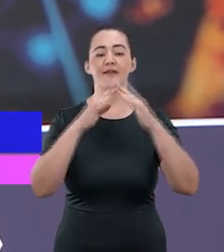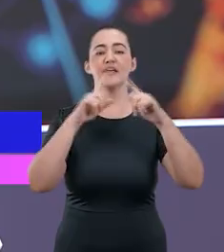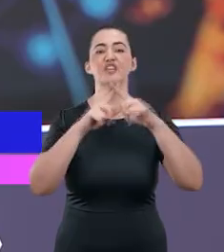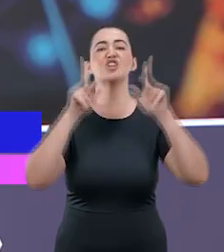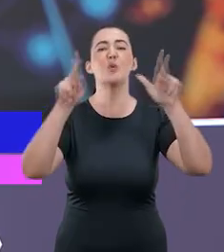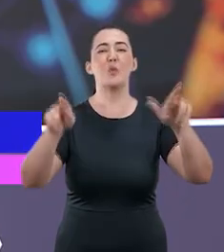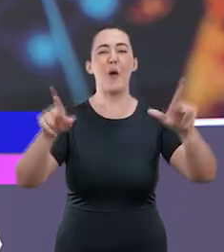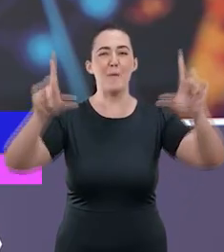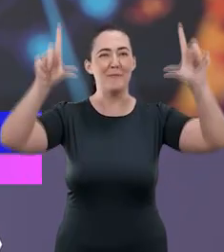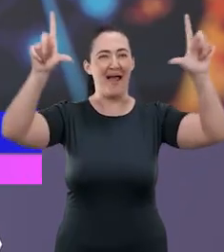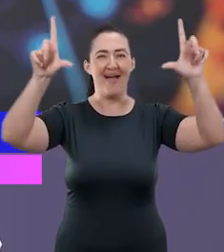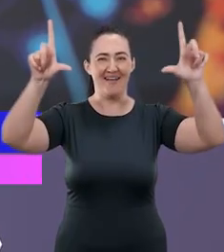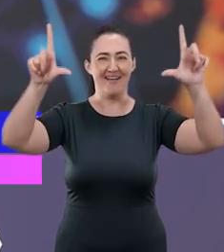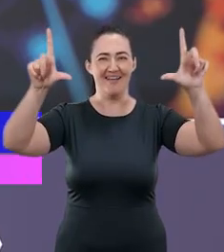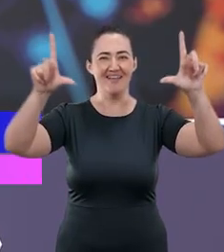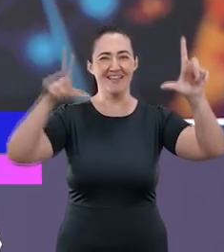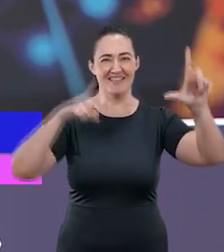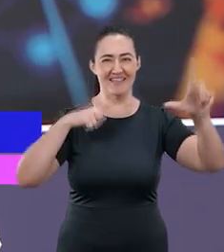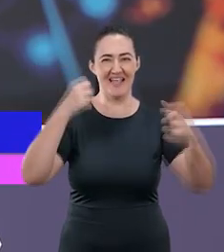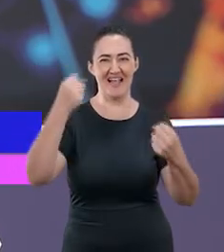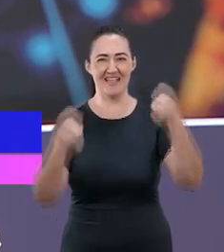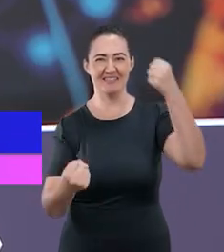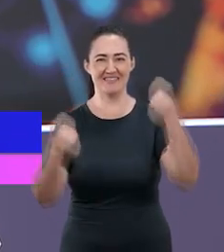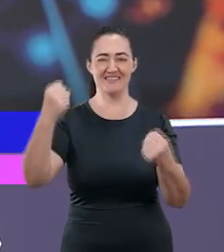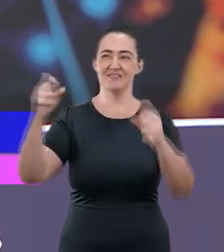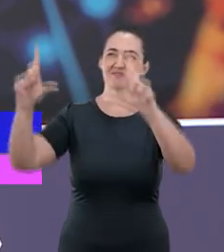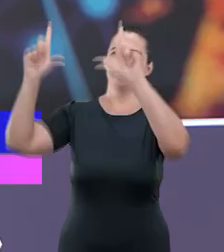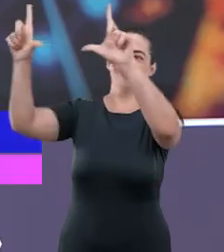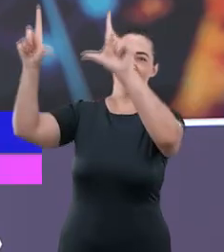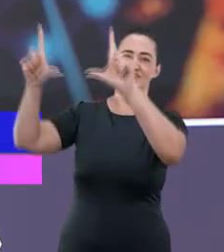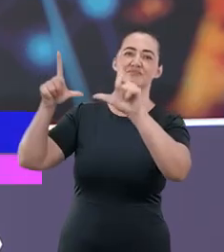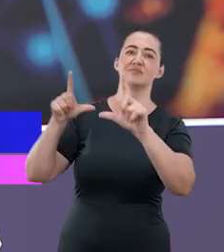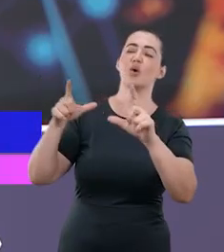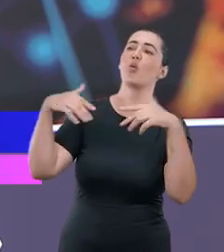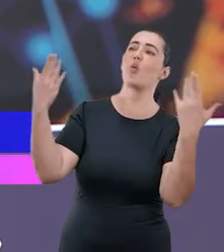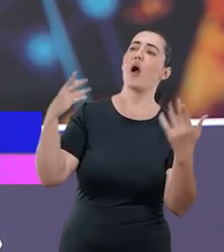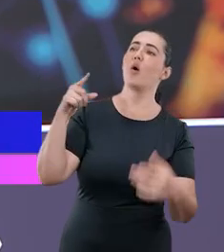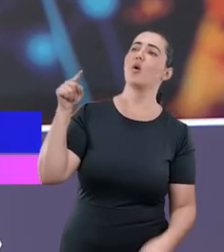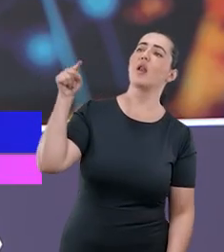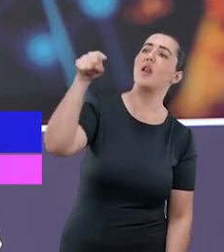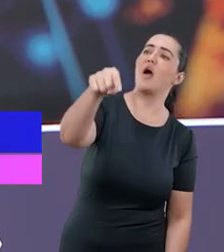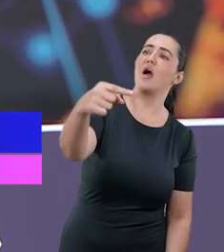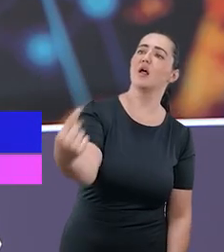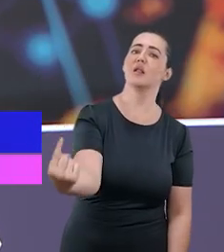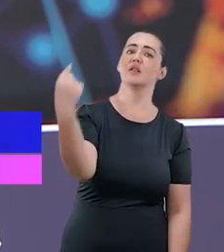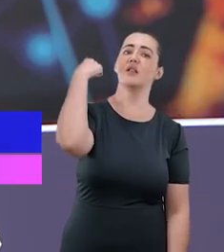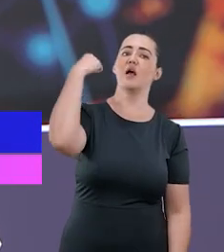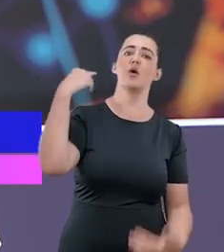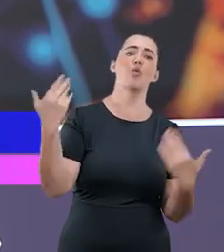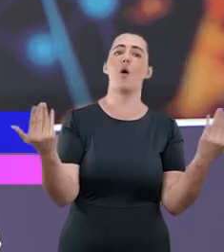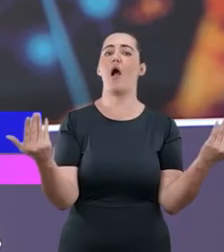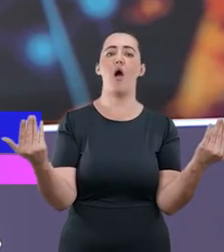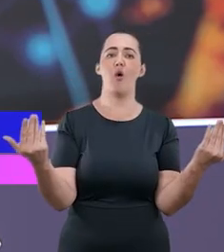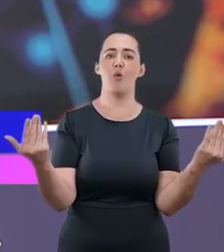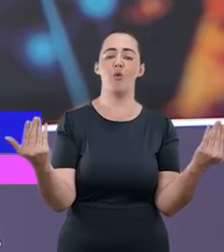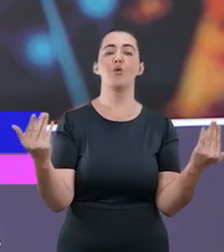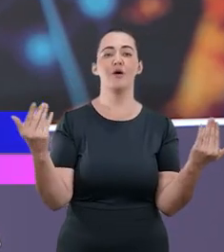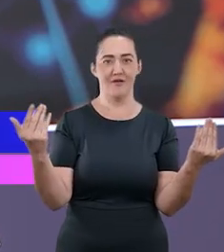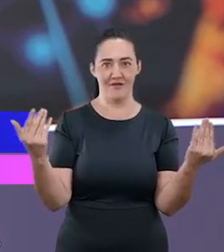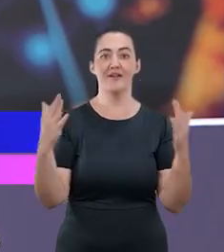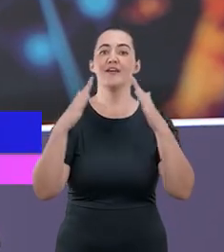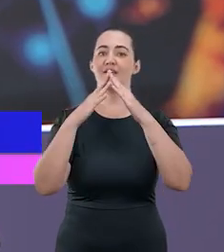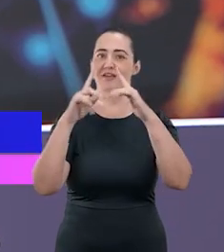placa que mostra exatamente a direção. Qual é o rumo? Então, entender exatamente o que está por trás